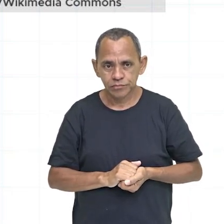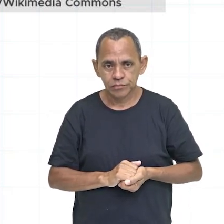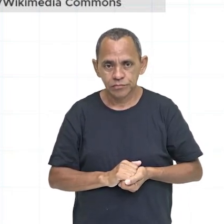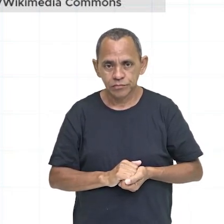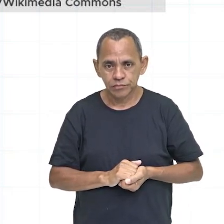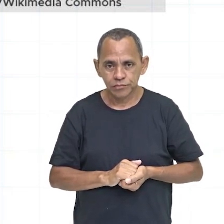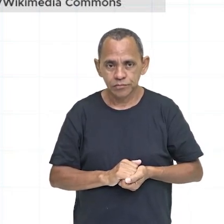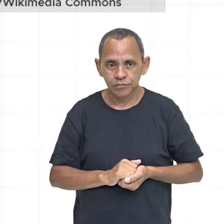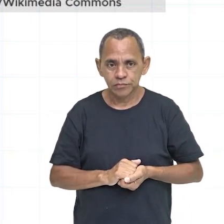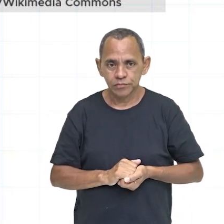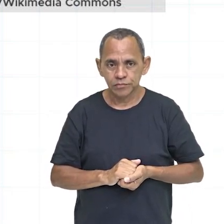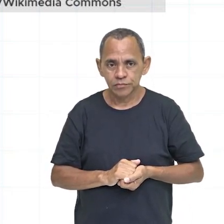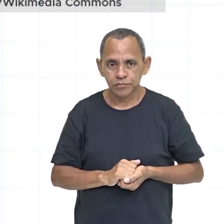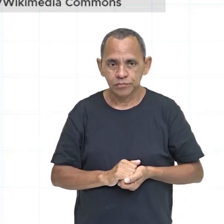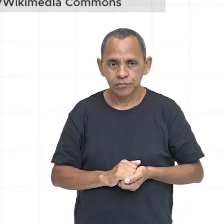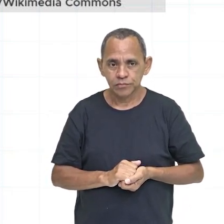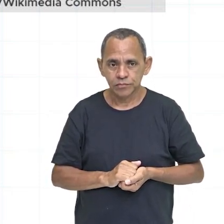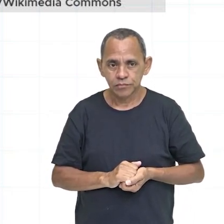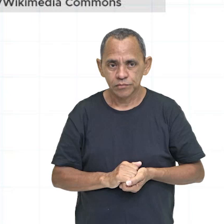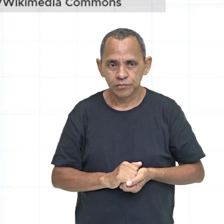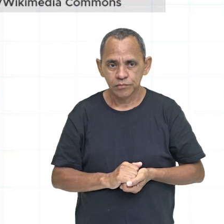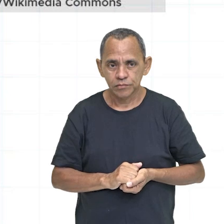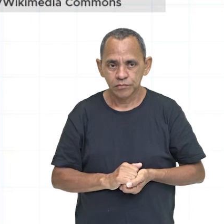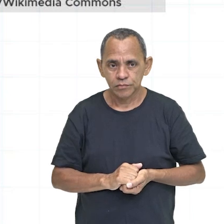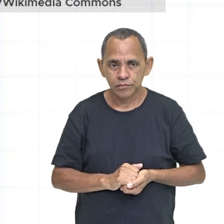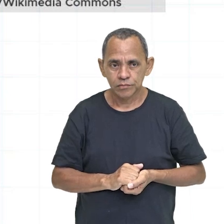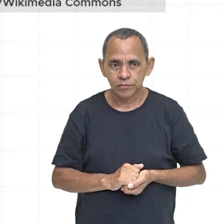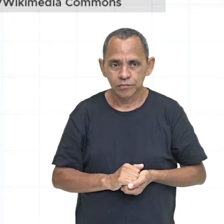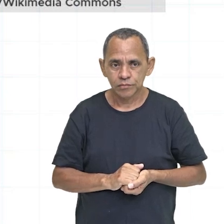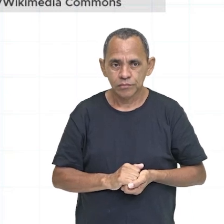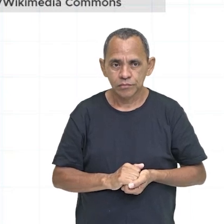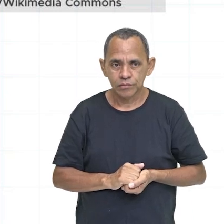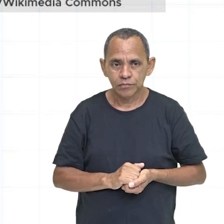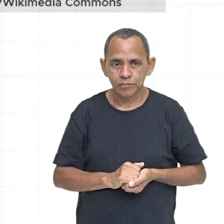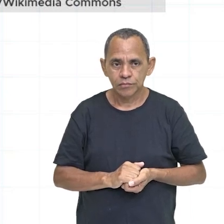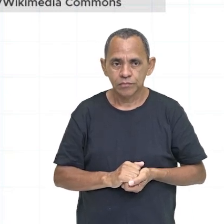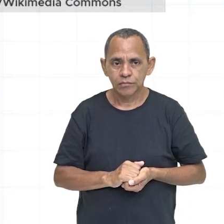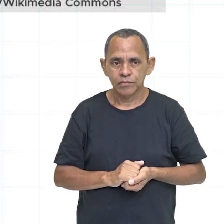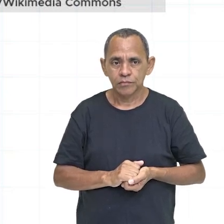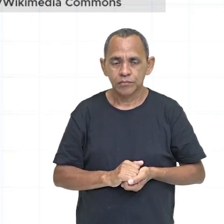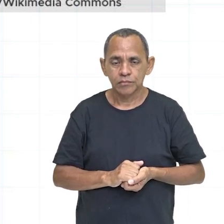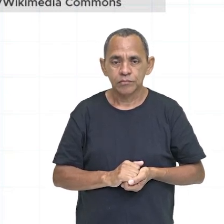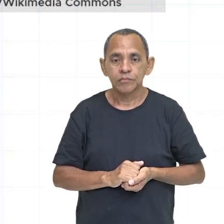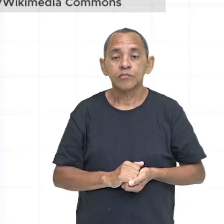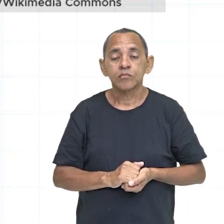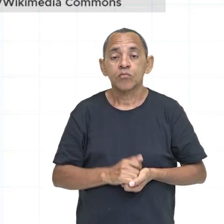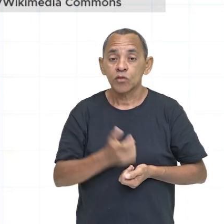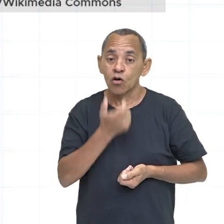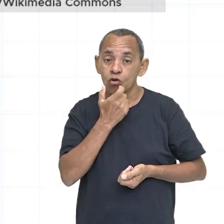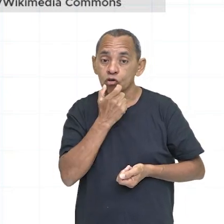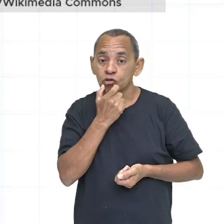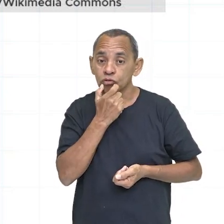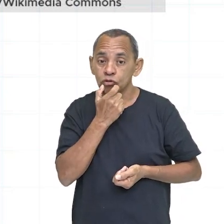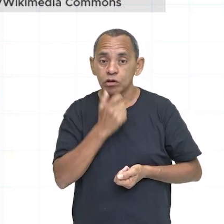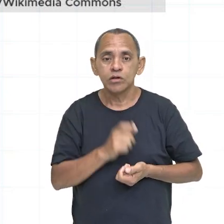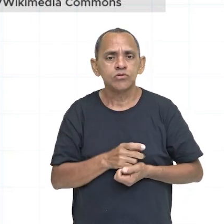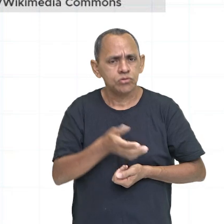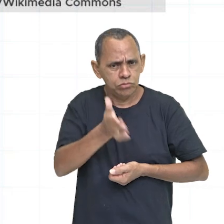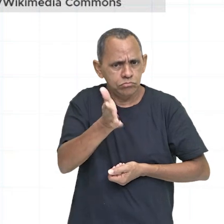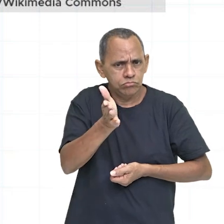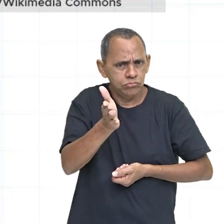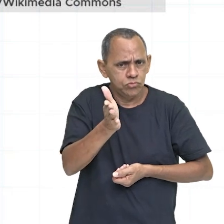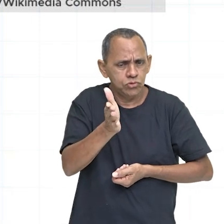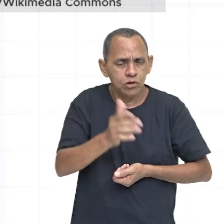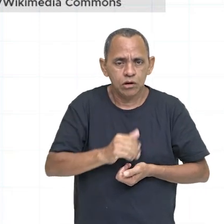and educational language. Olha só, aqui o English ele já virou uma language, mas